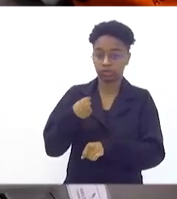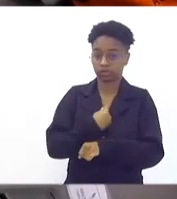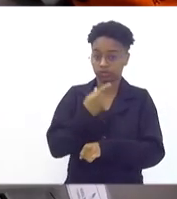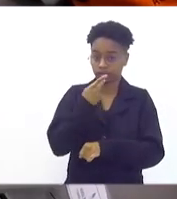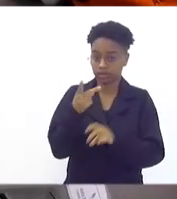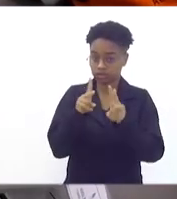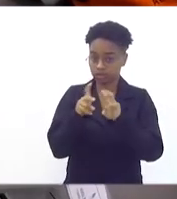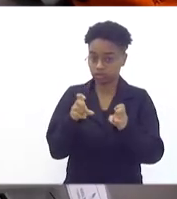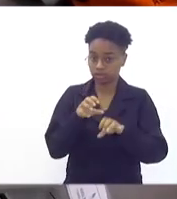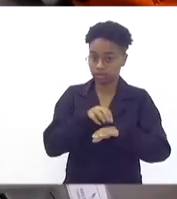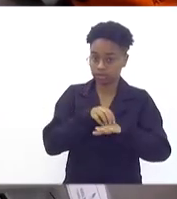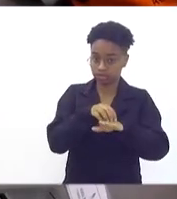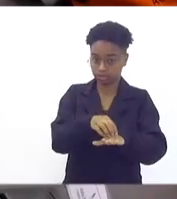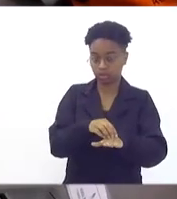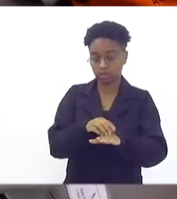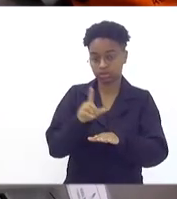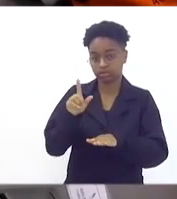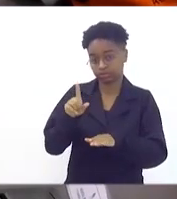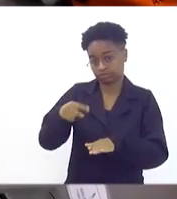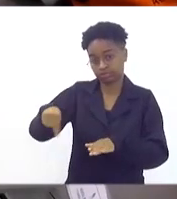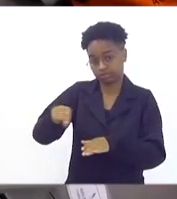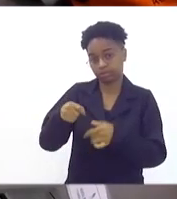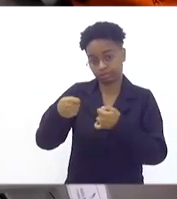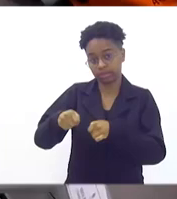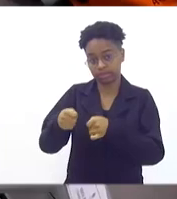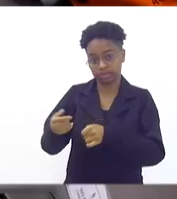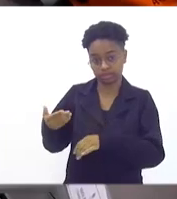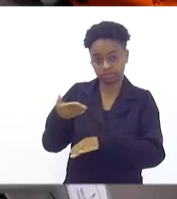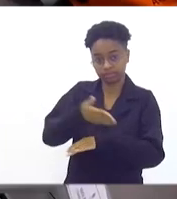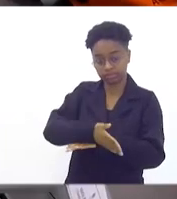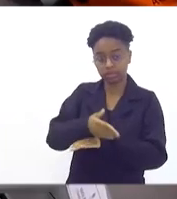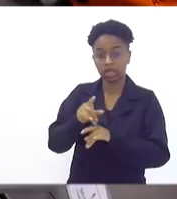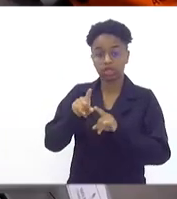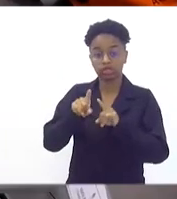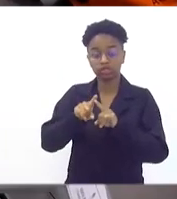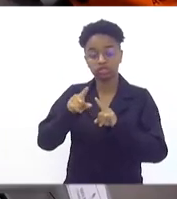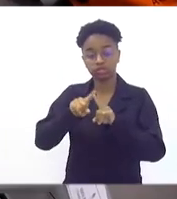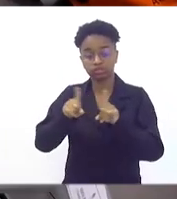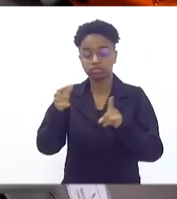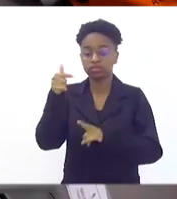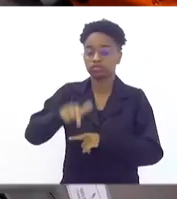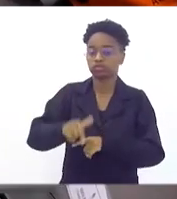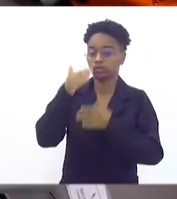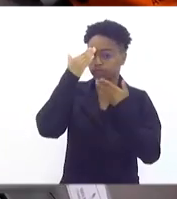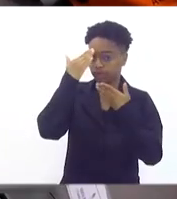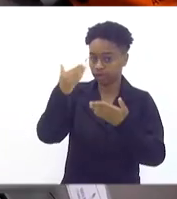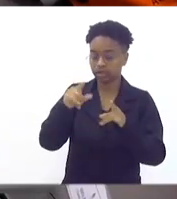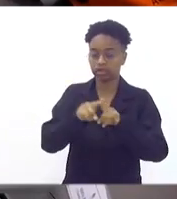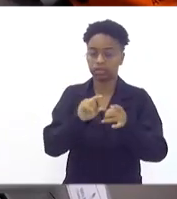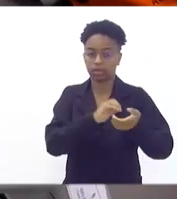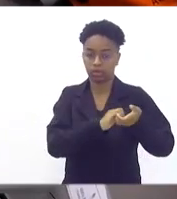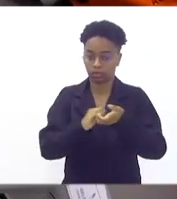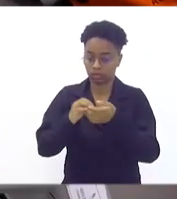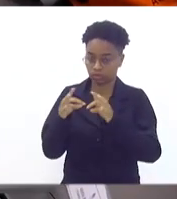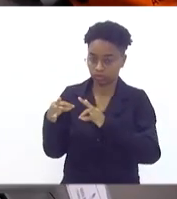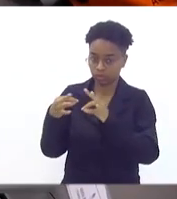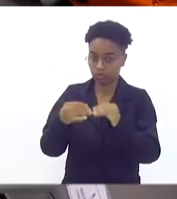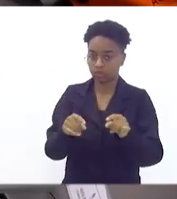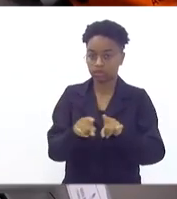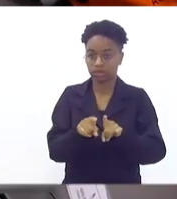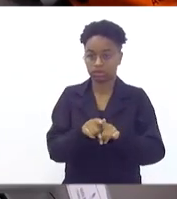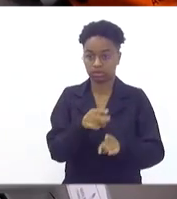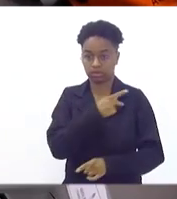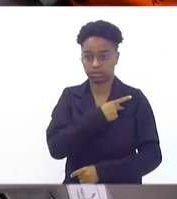indispensável e Fundamental a presença de vossa excelência agradecendo mais uma vez e saudando a todos inclusive o presidente